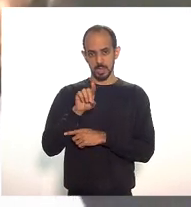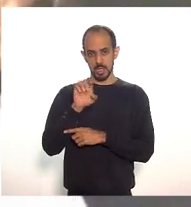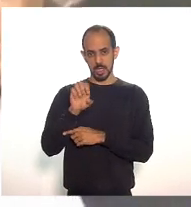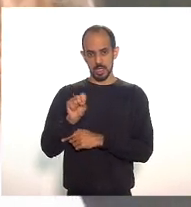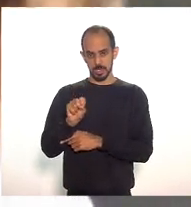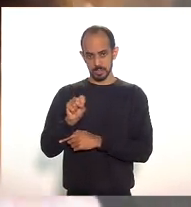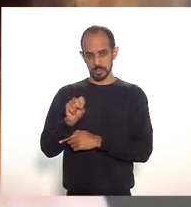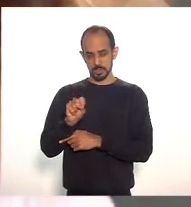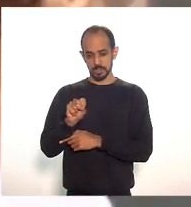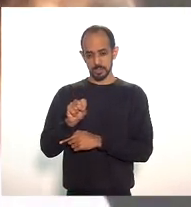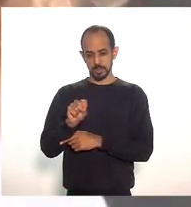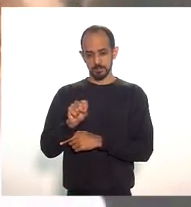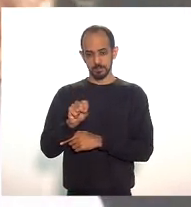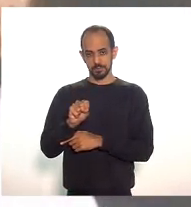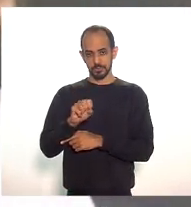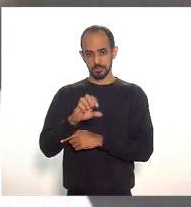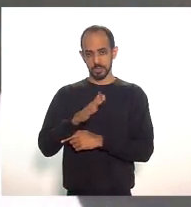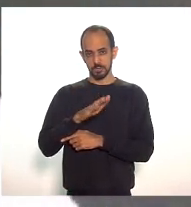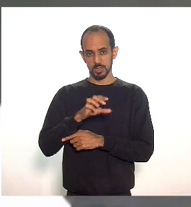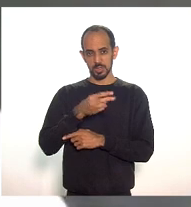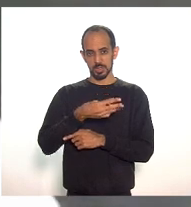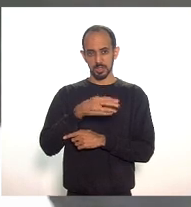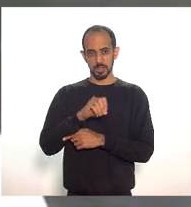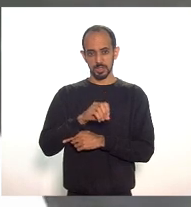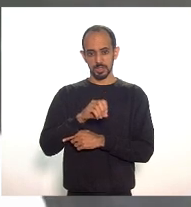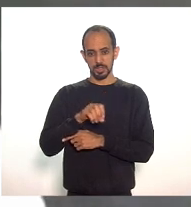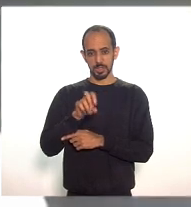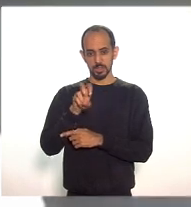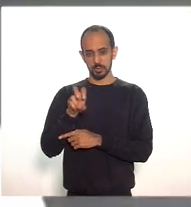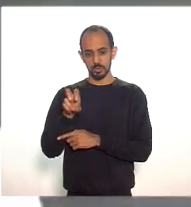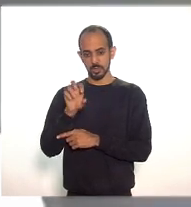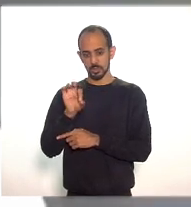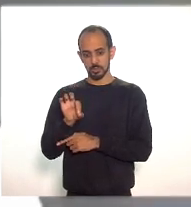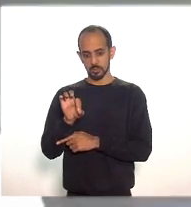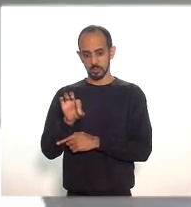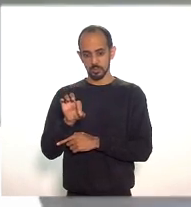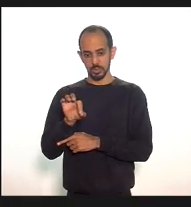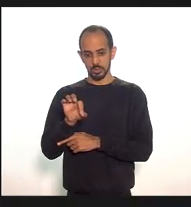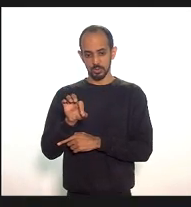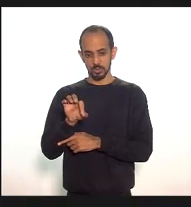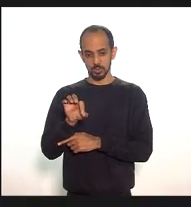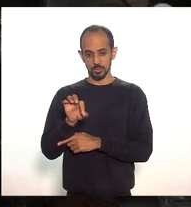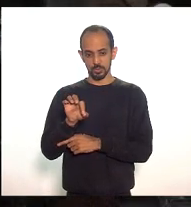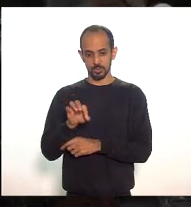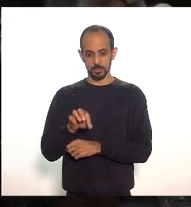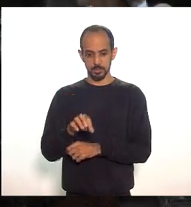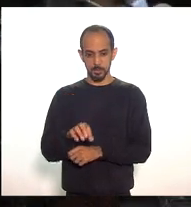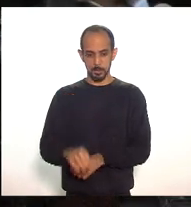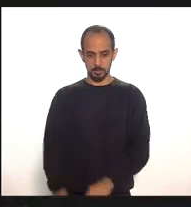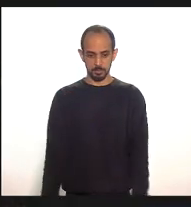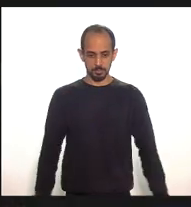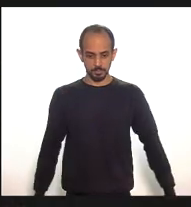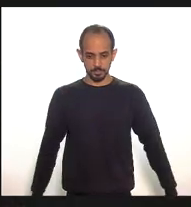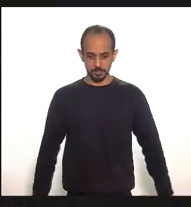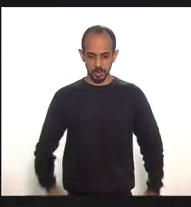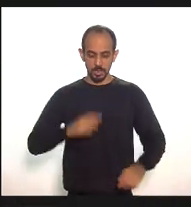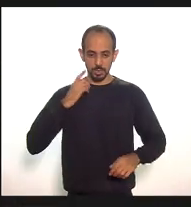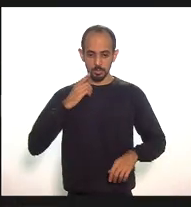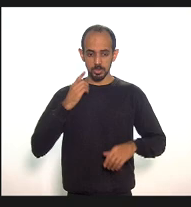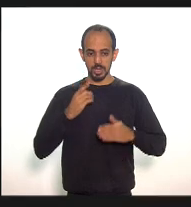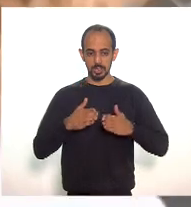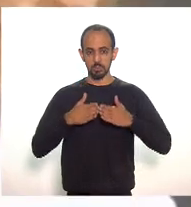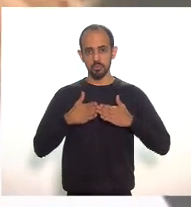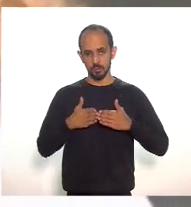por cento do valor investido na compra reputada por gentileza por favor